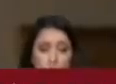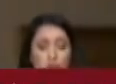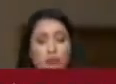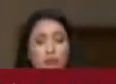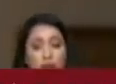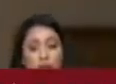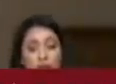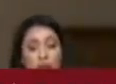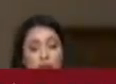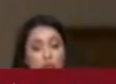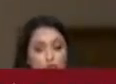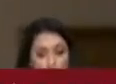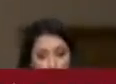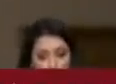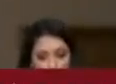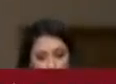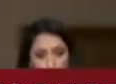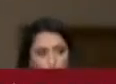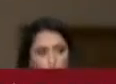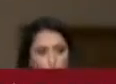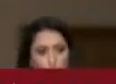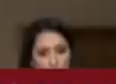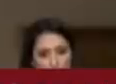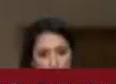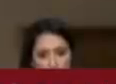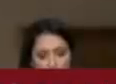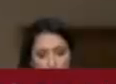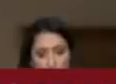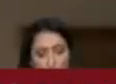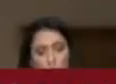na sequência, as perguntas dos nossos comentaristas, Cristina Grêmio. Cristina.